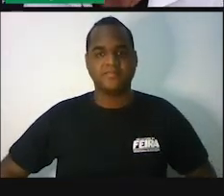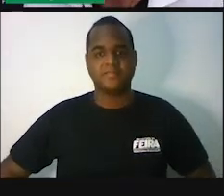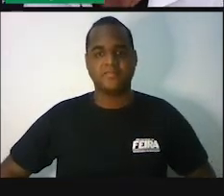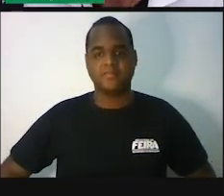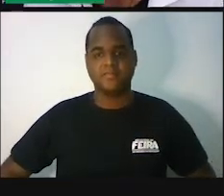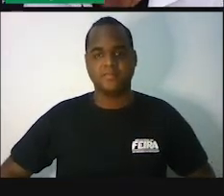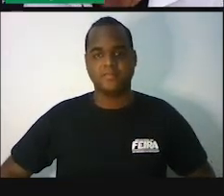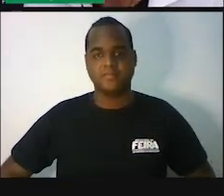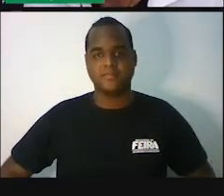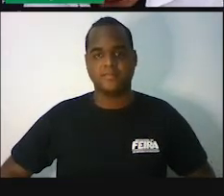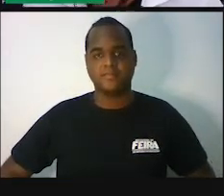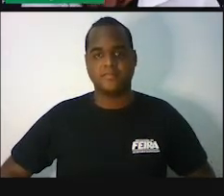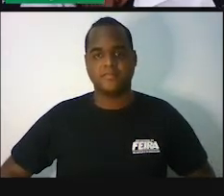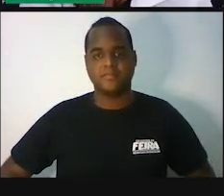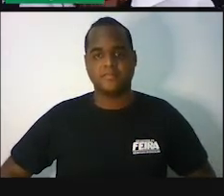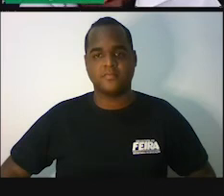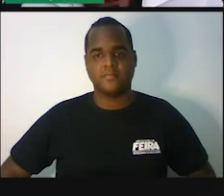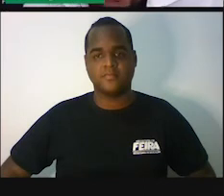Olha só.